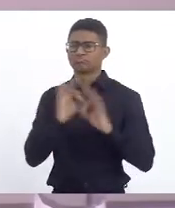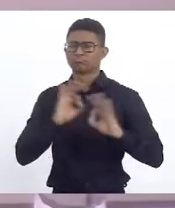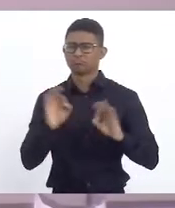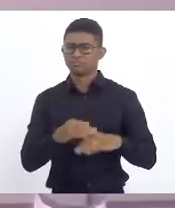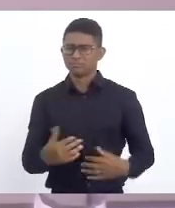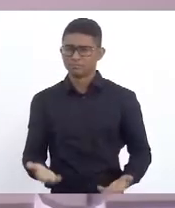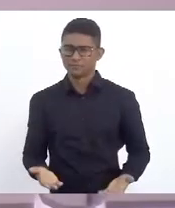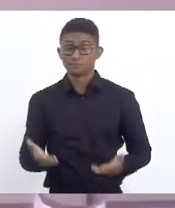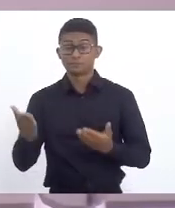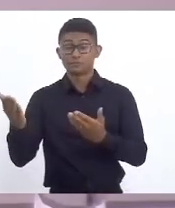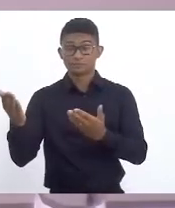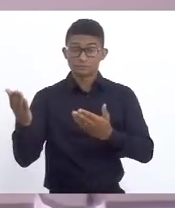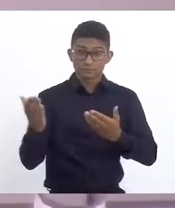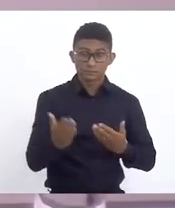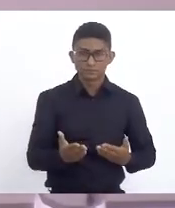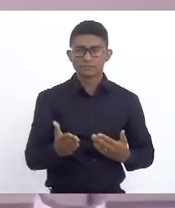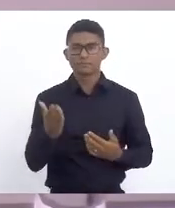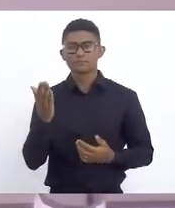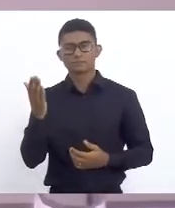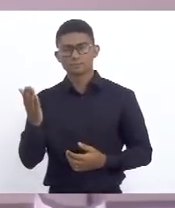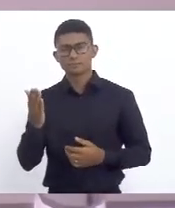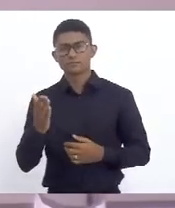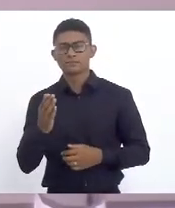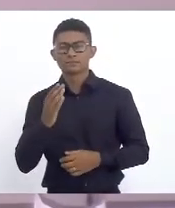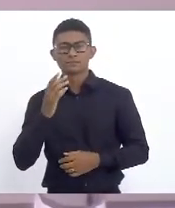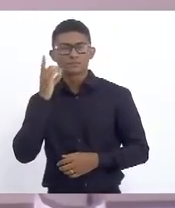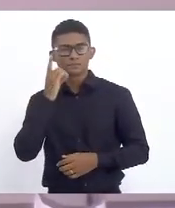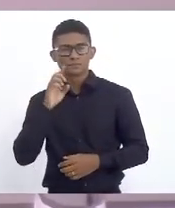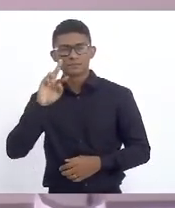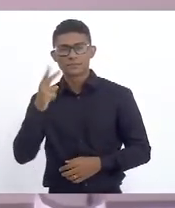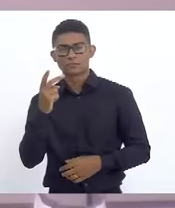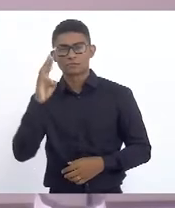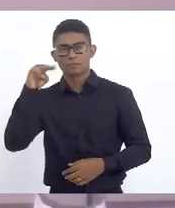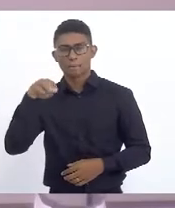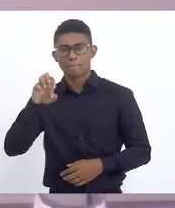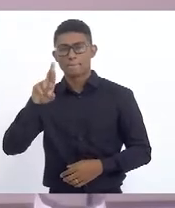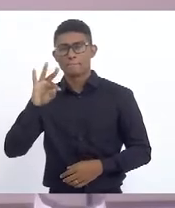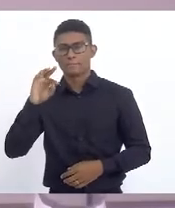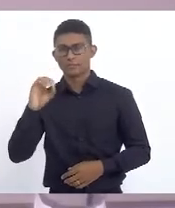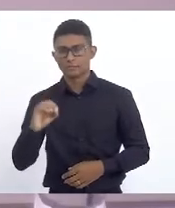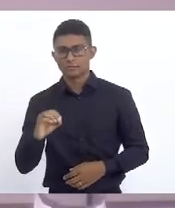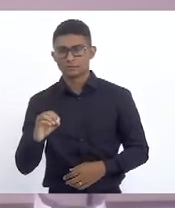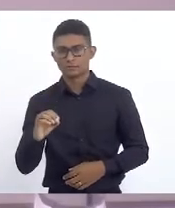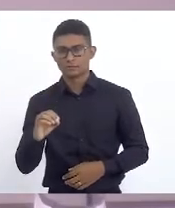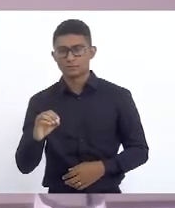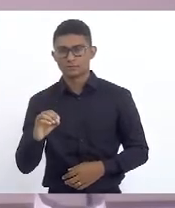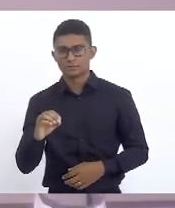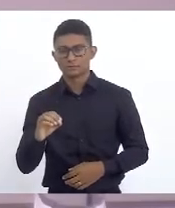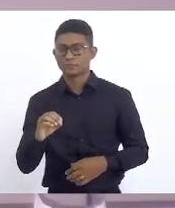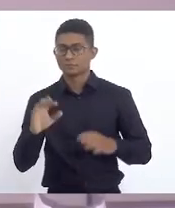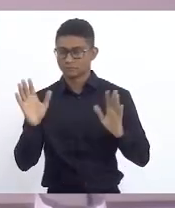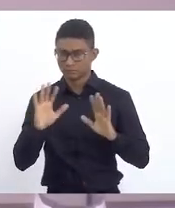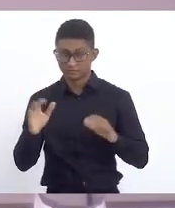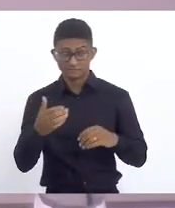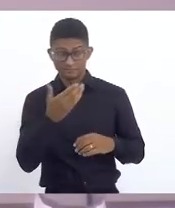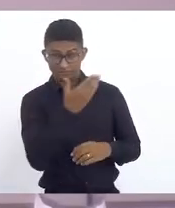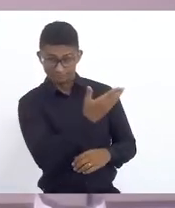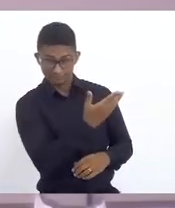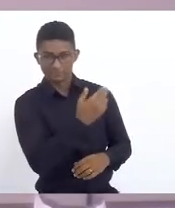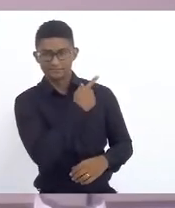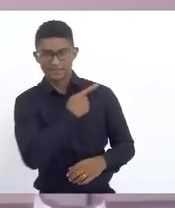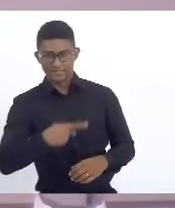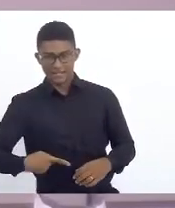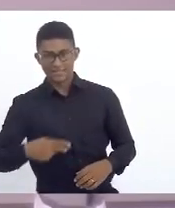com todo respeito, o nosso Humberto, engenheiro Humberto, que é diretor de projetos da SEDAI, para